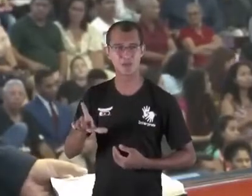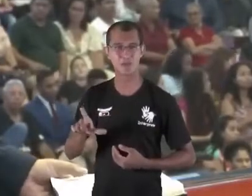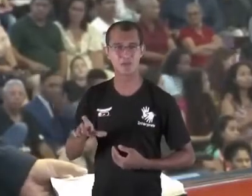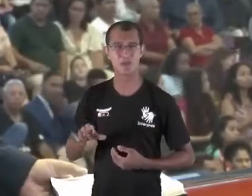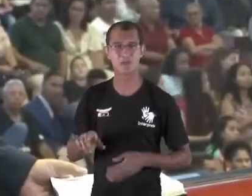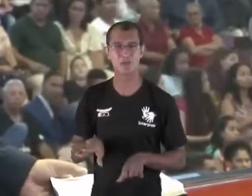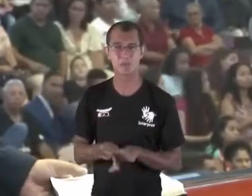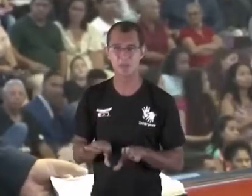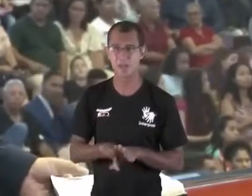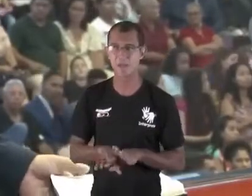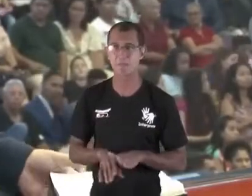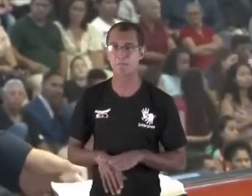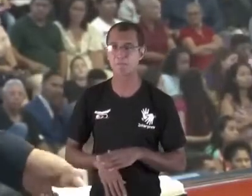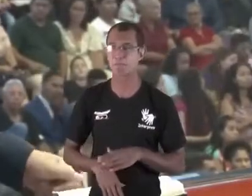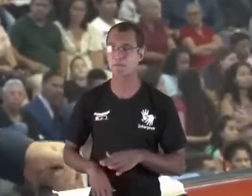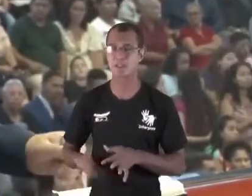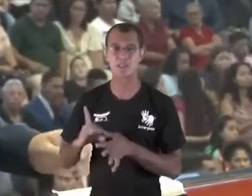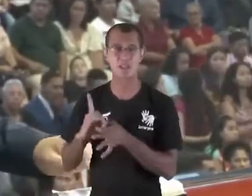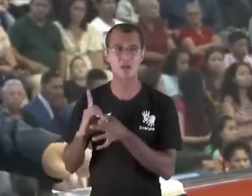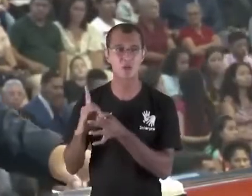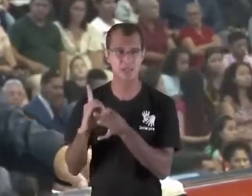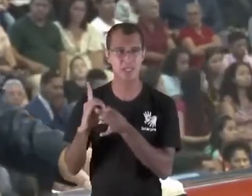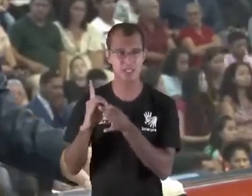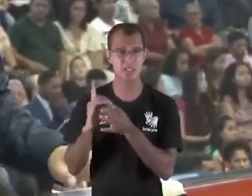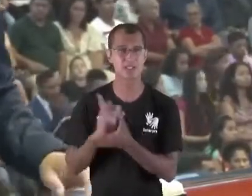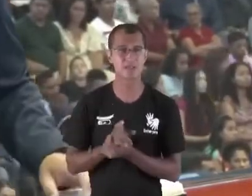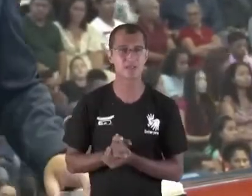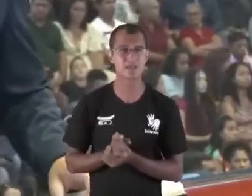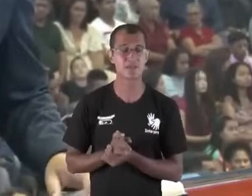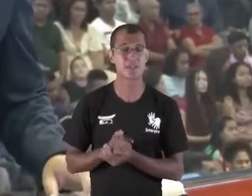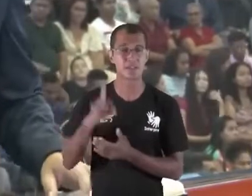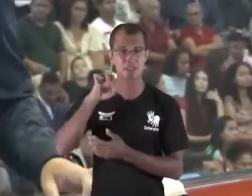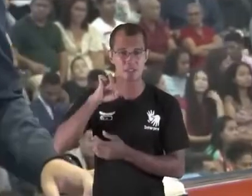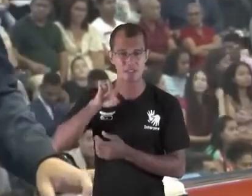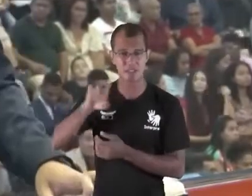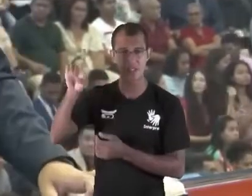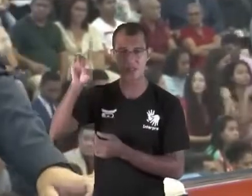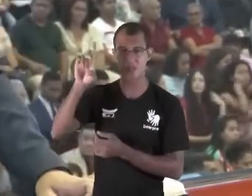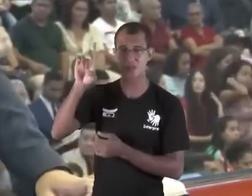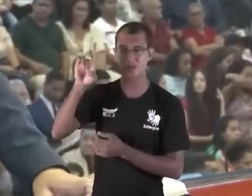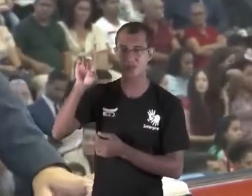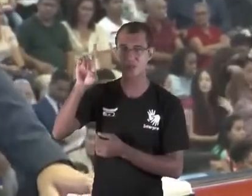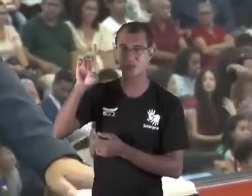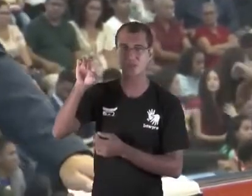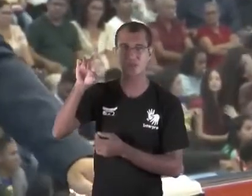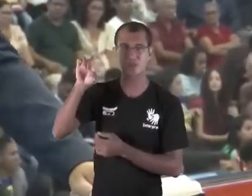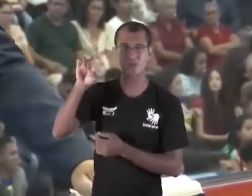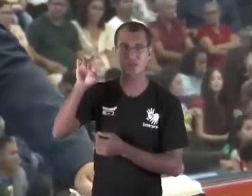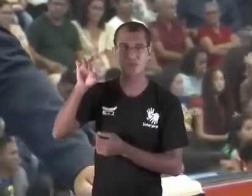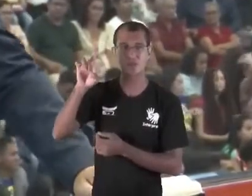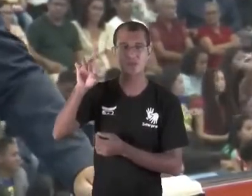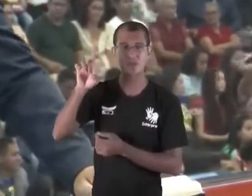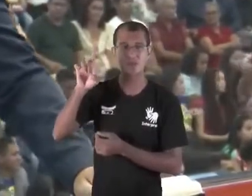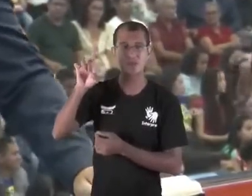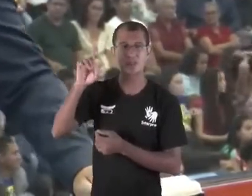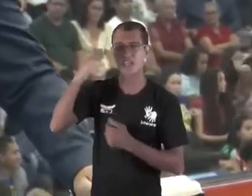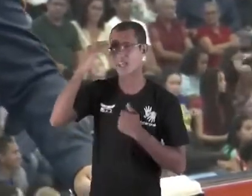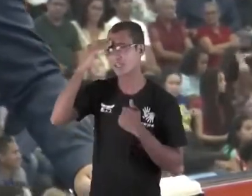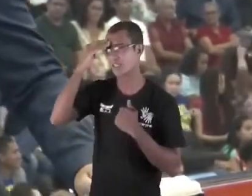superintendente da UMADECRE. Deus é eterno e a gratidão